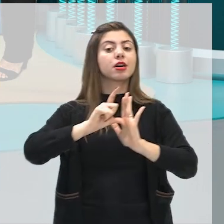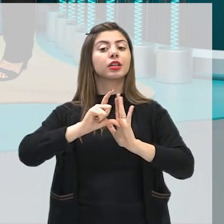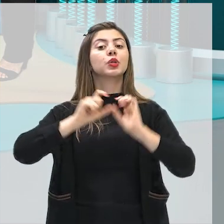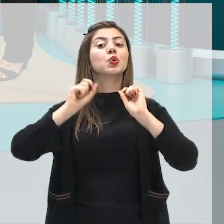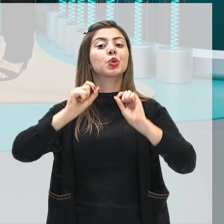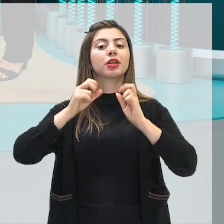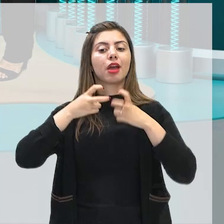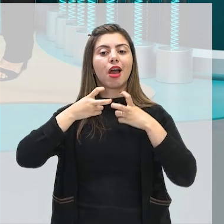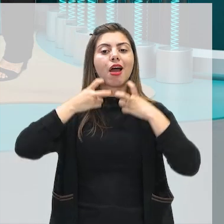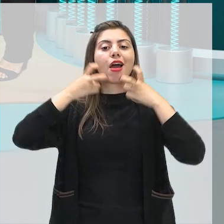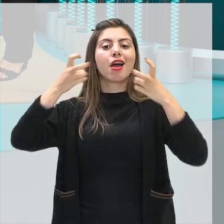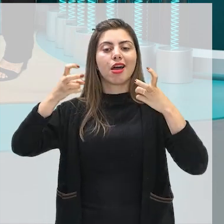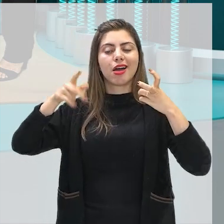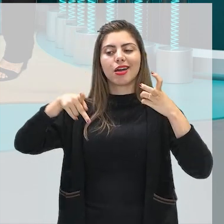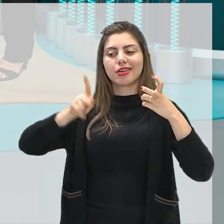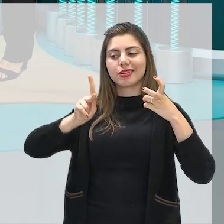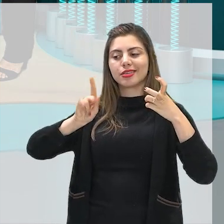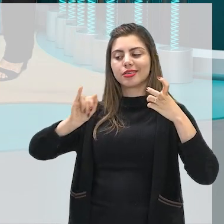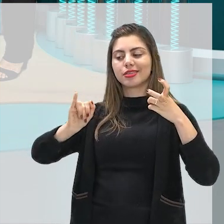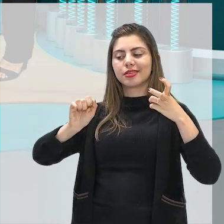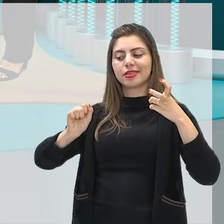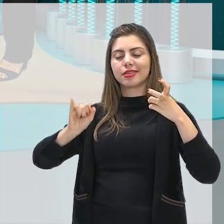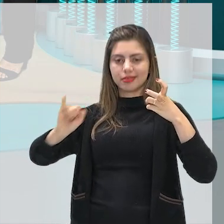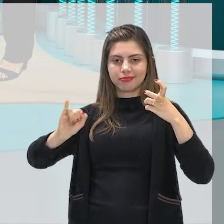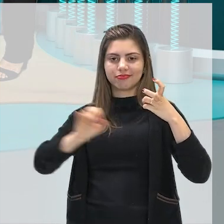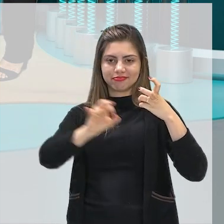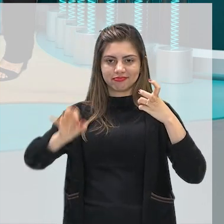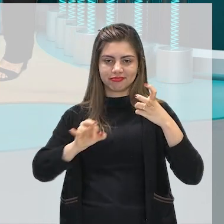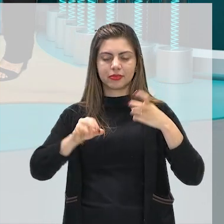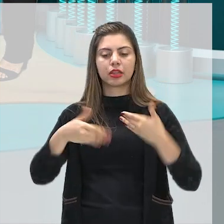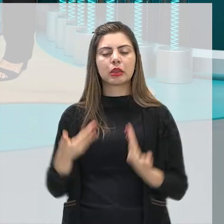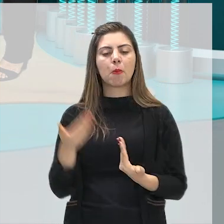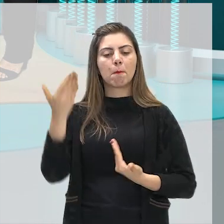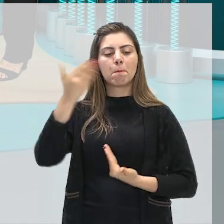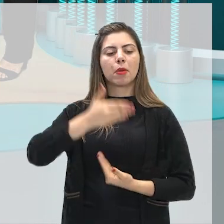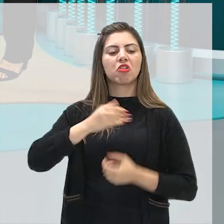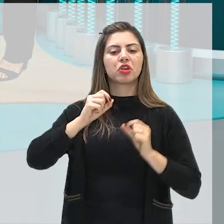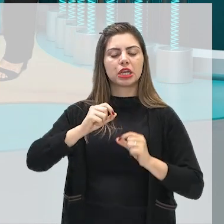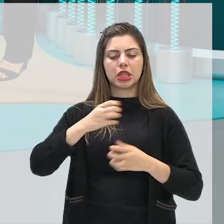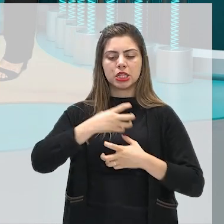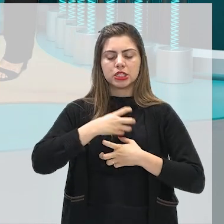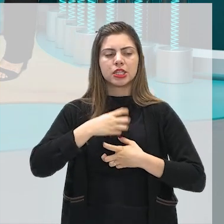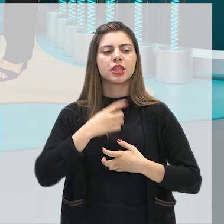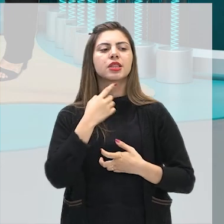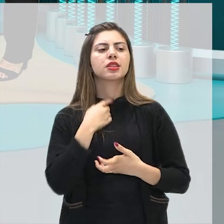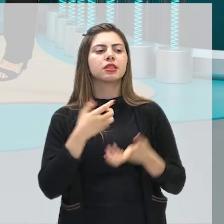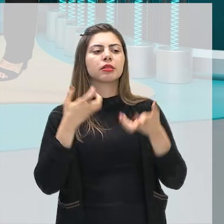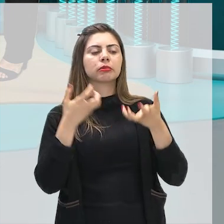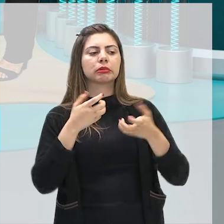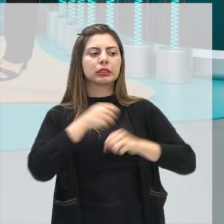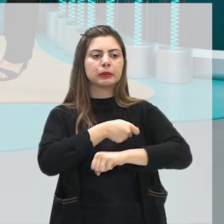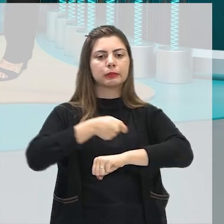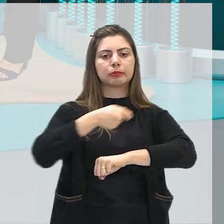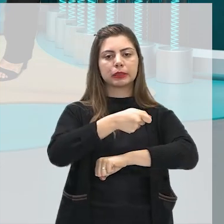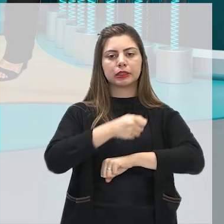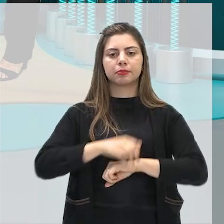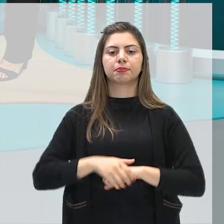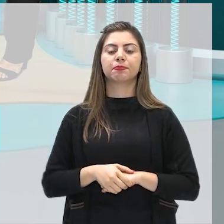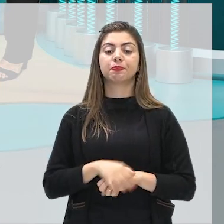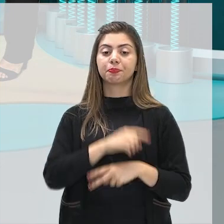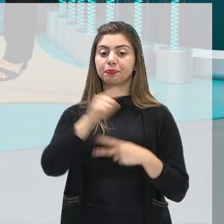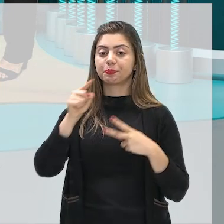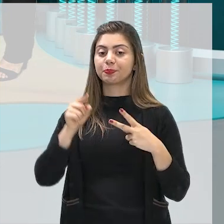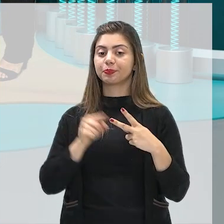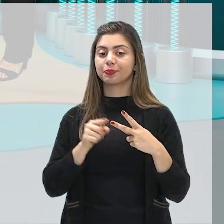aí o Kiai, que é um grito, né? Justamente mostrando aí toda a energia na hora do movimento. O próximo que nós